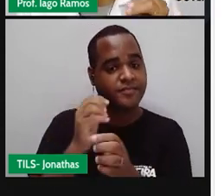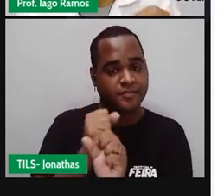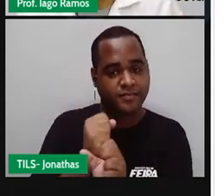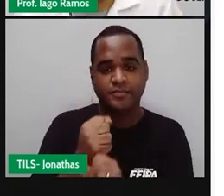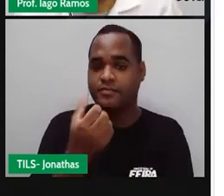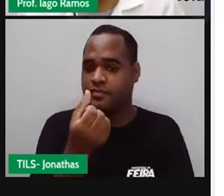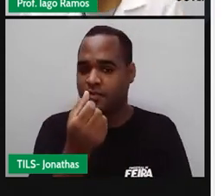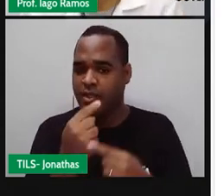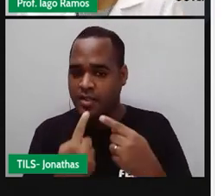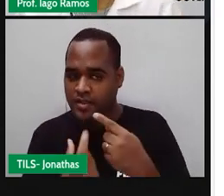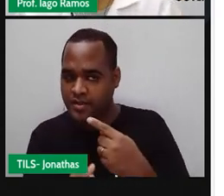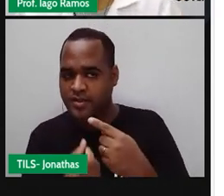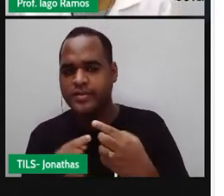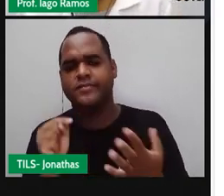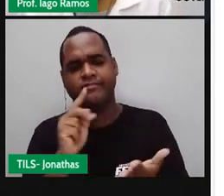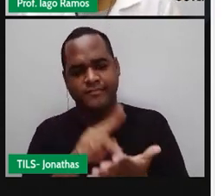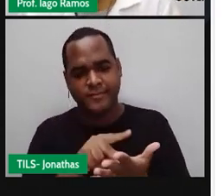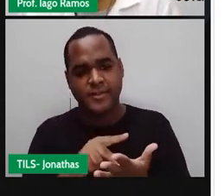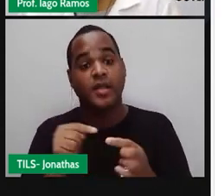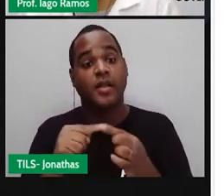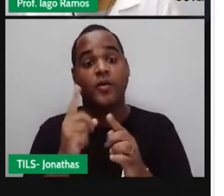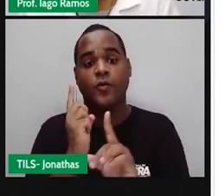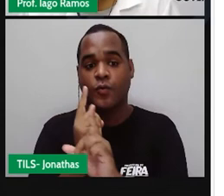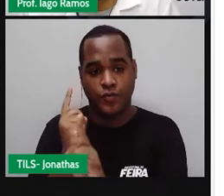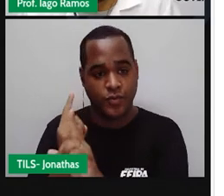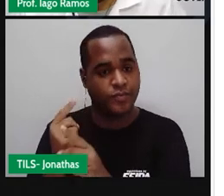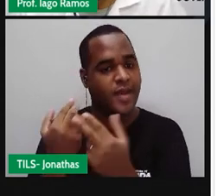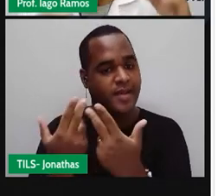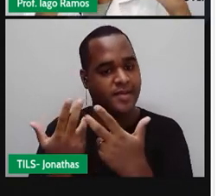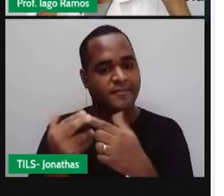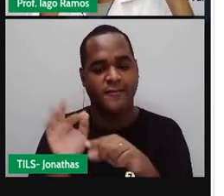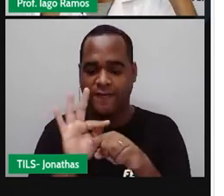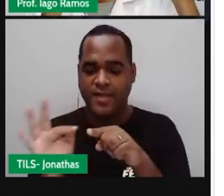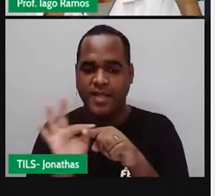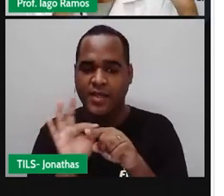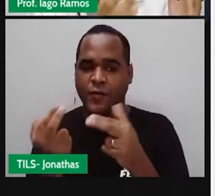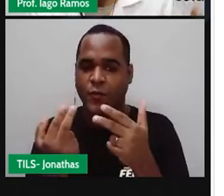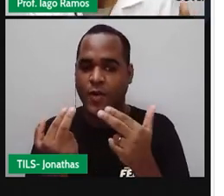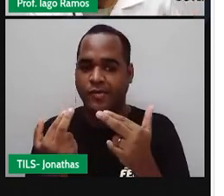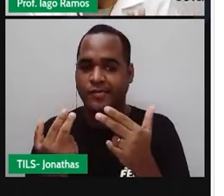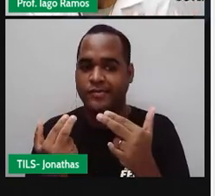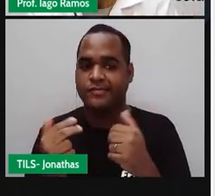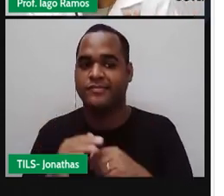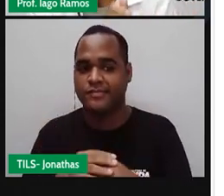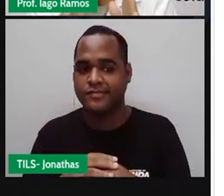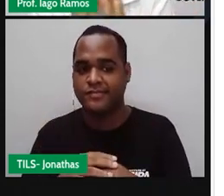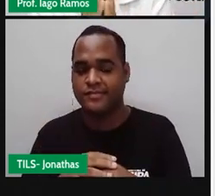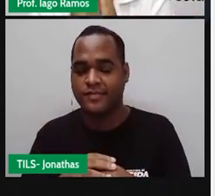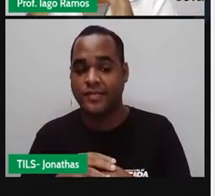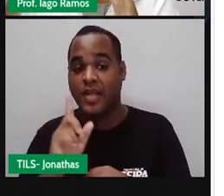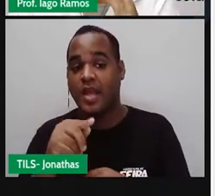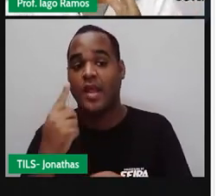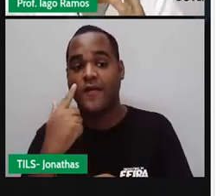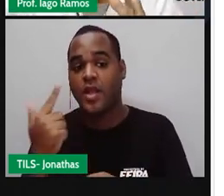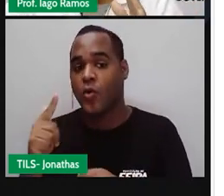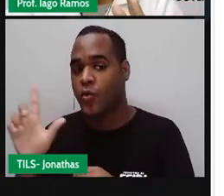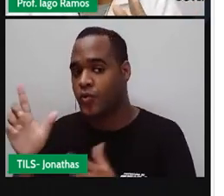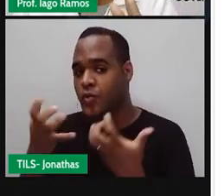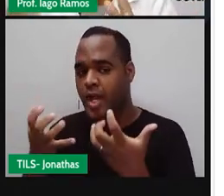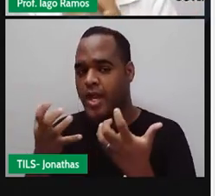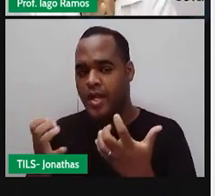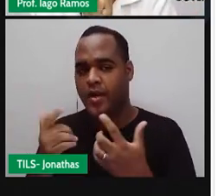avos e essa forma é a forma de encontrar frações equivalentes se você tem uma fração que quer encontrar